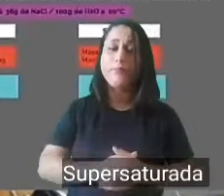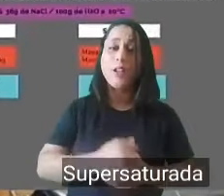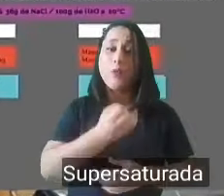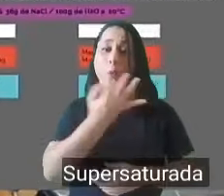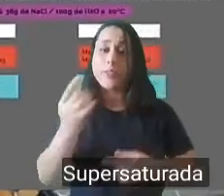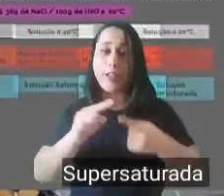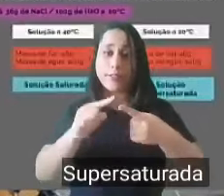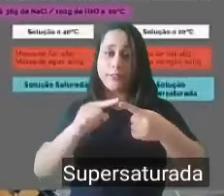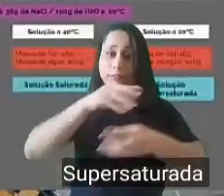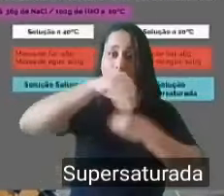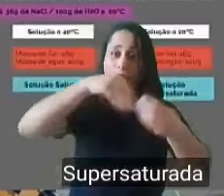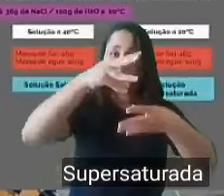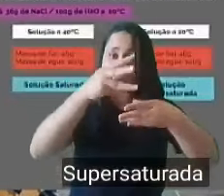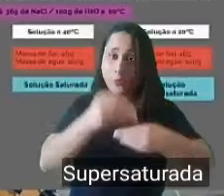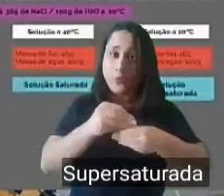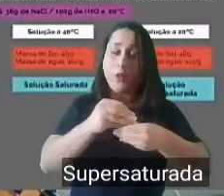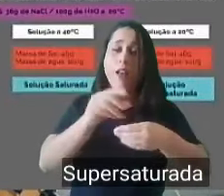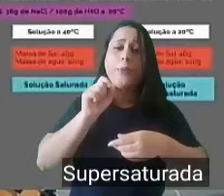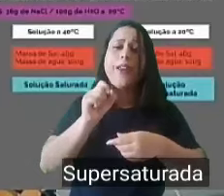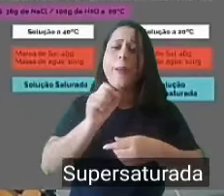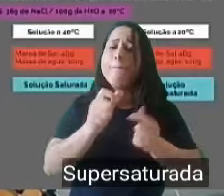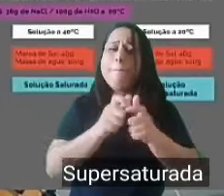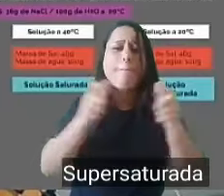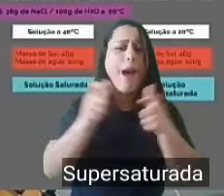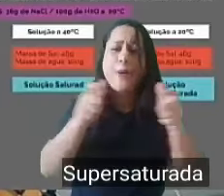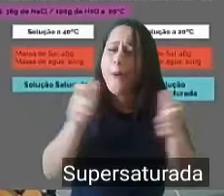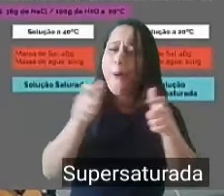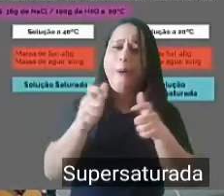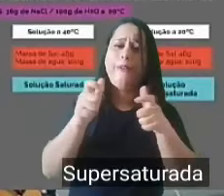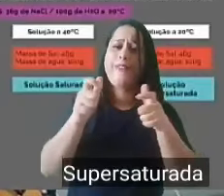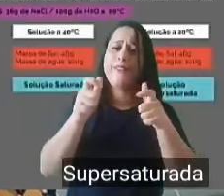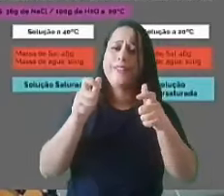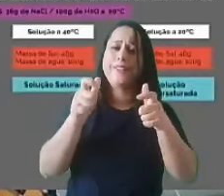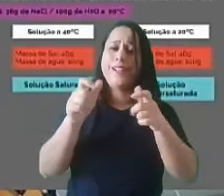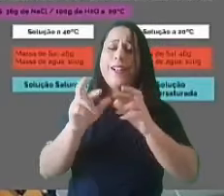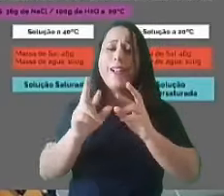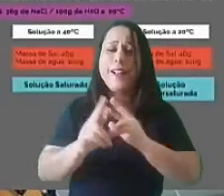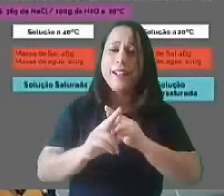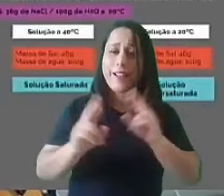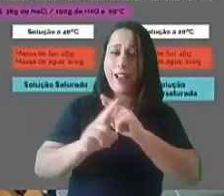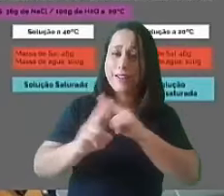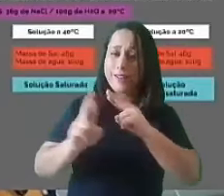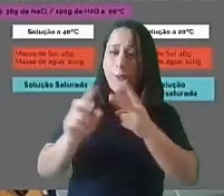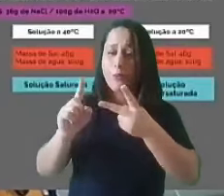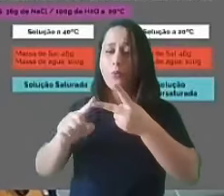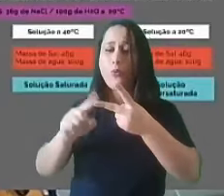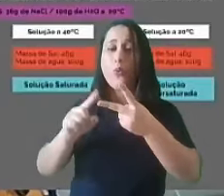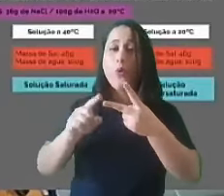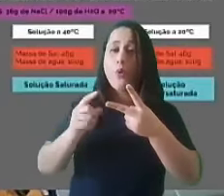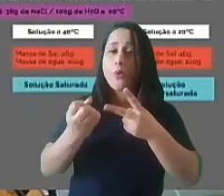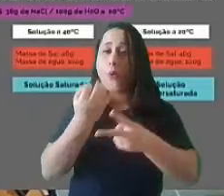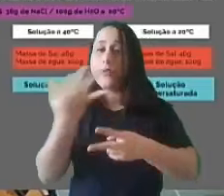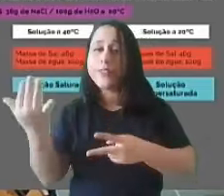E agora, vamos observar o que acontece com a solução supersaturada. É quando a quantidade